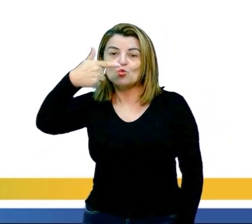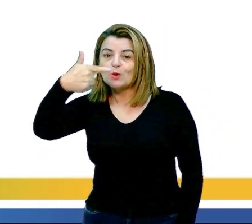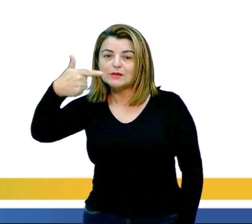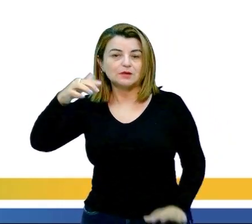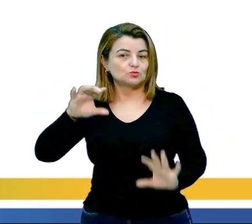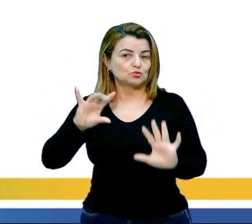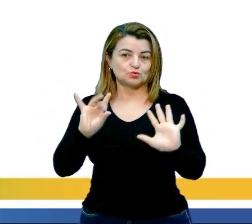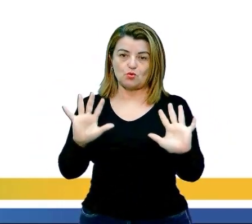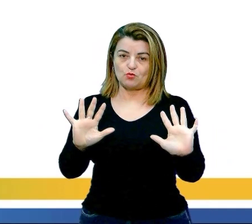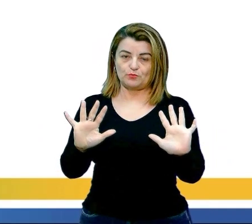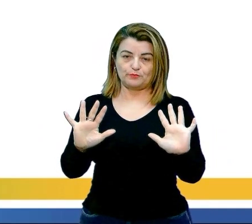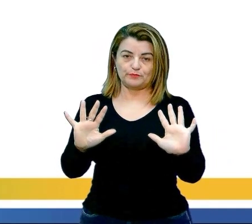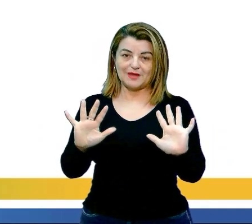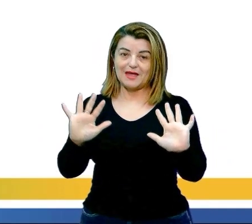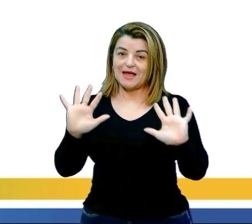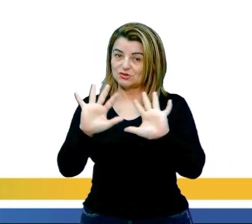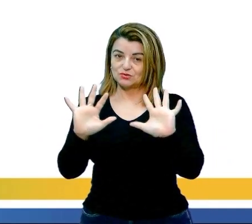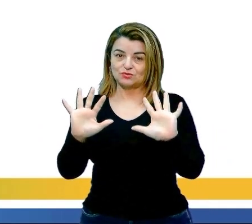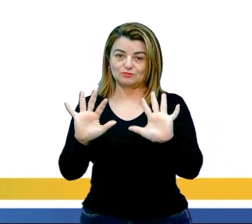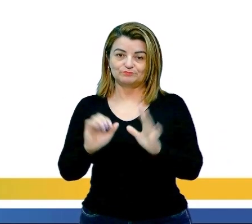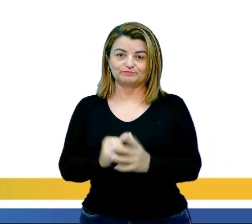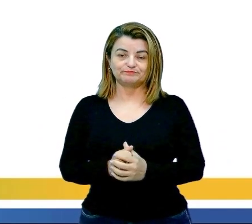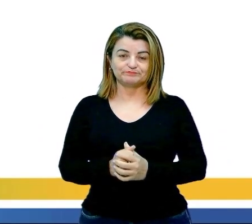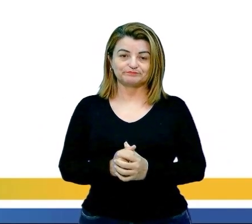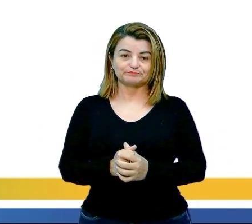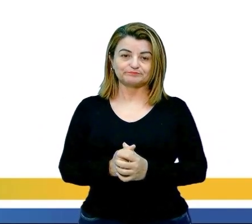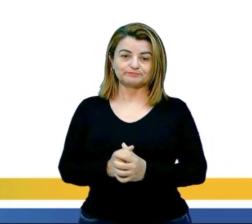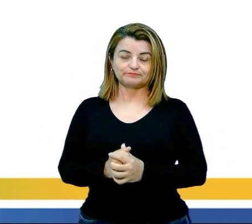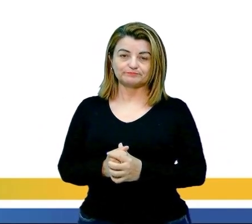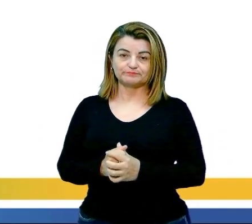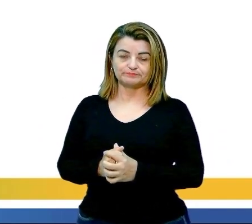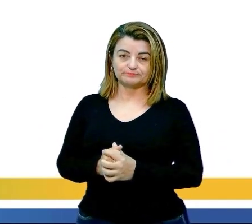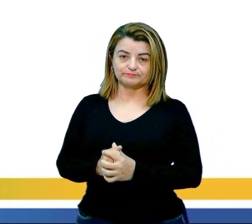quadrados. Tudo bem? Ali é a mudança.